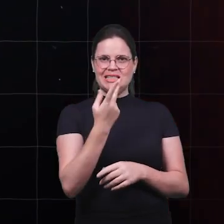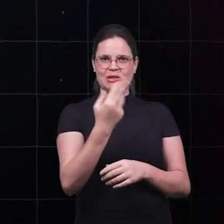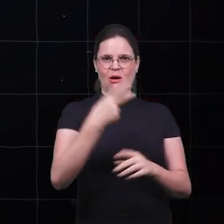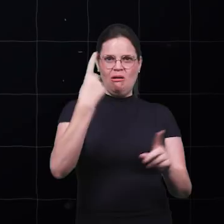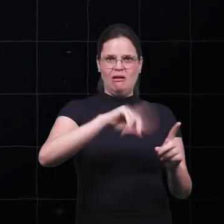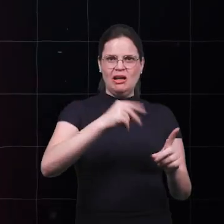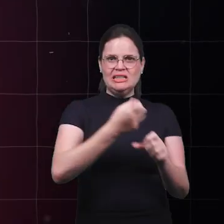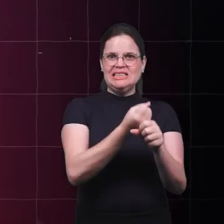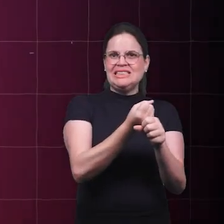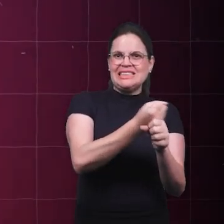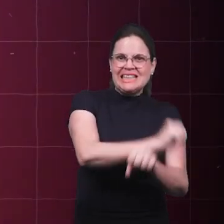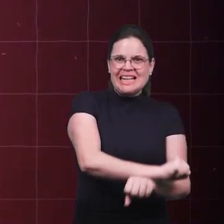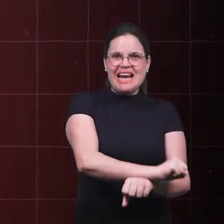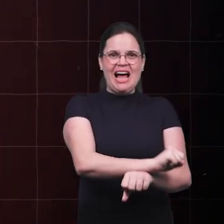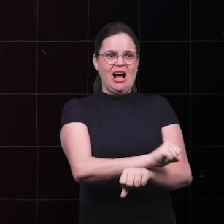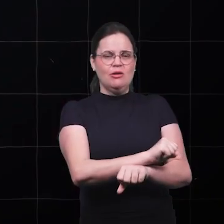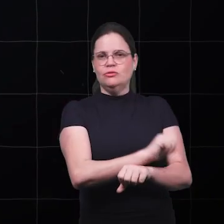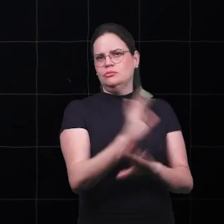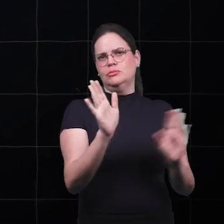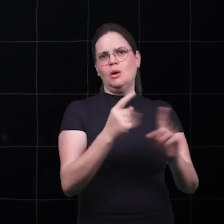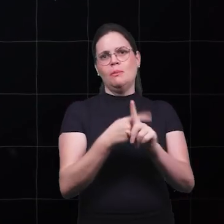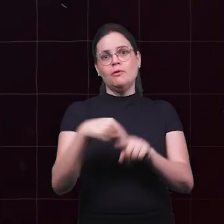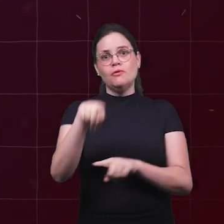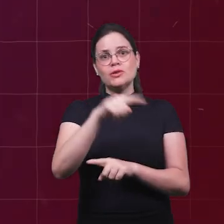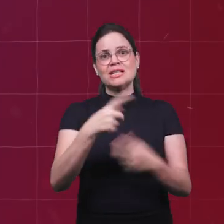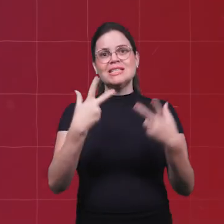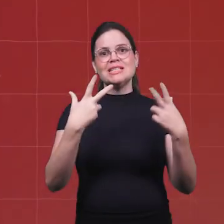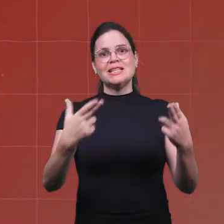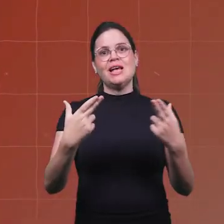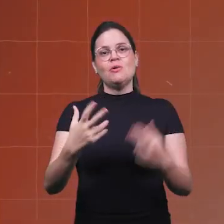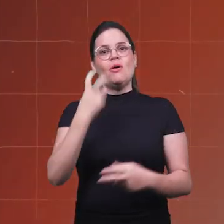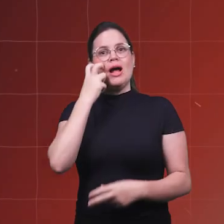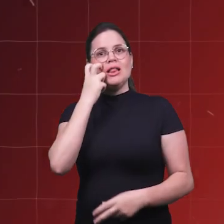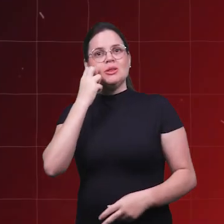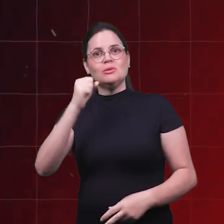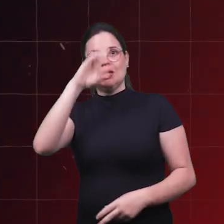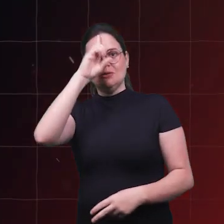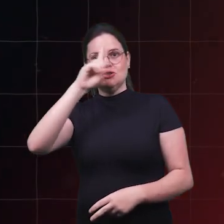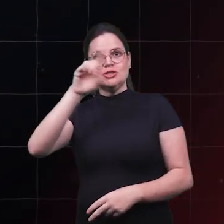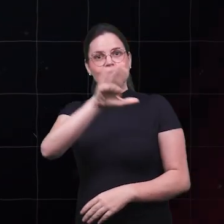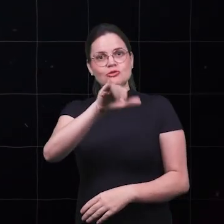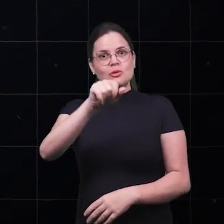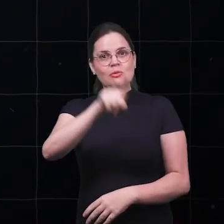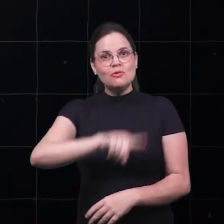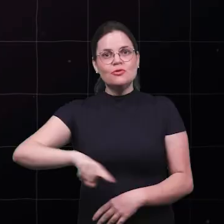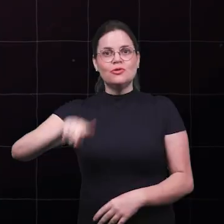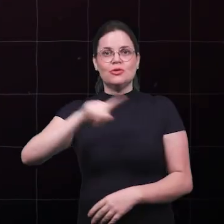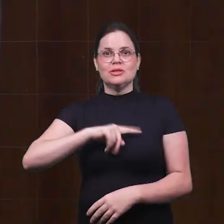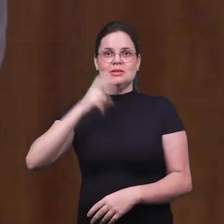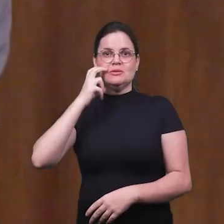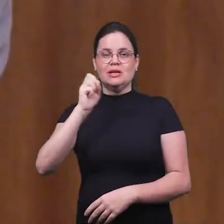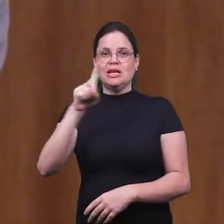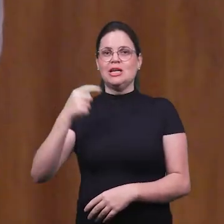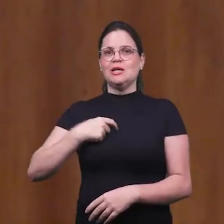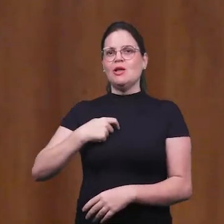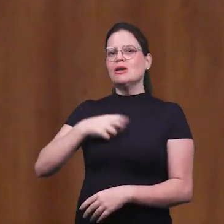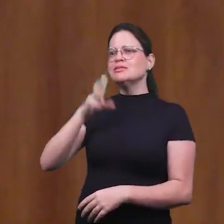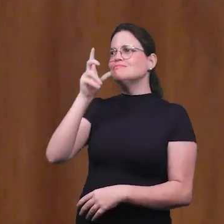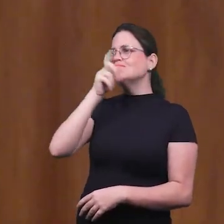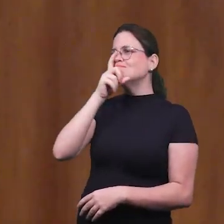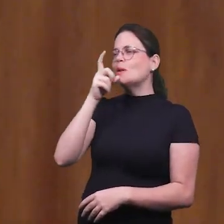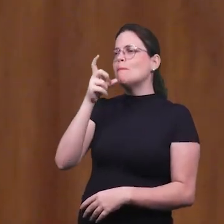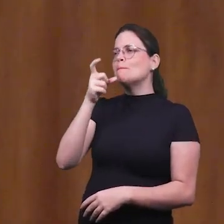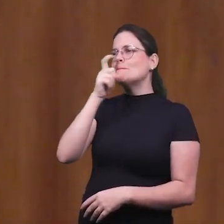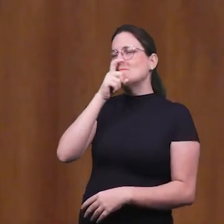mas recebestes o espírito de adoção de filhos, pelo qual chamamos Abba Pai. Então,